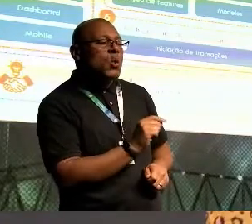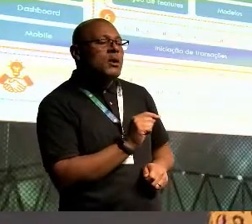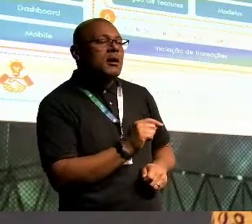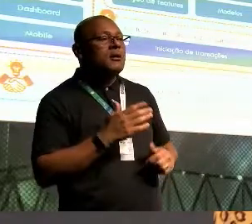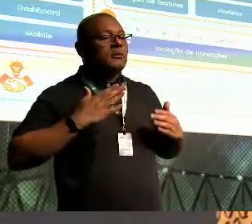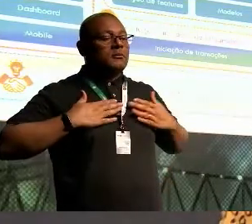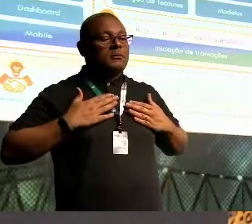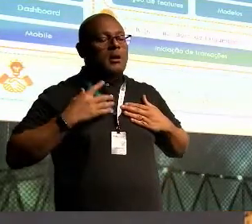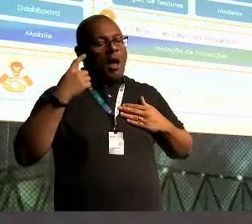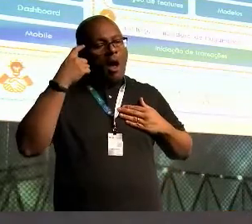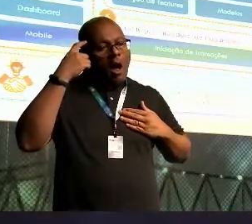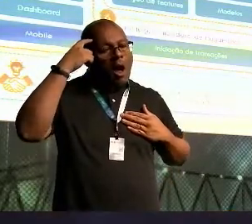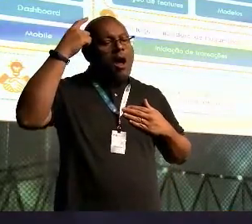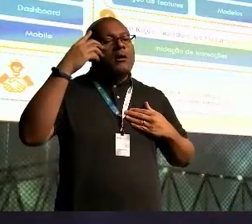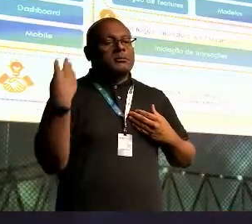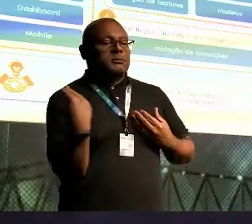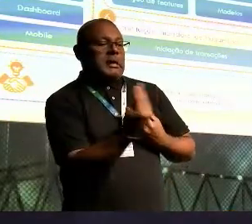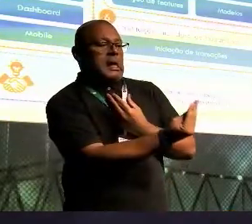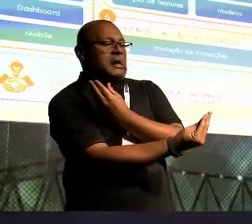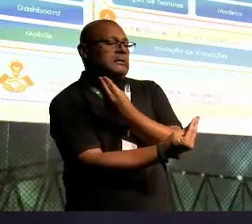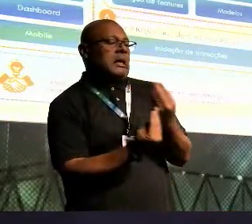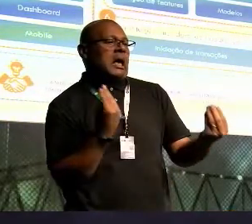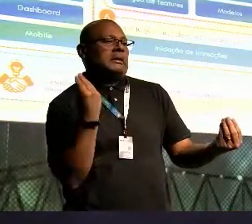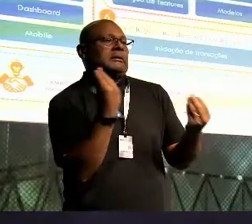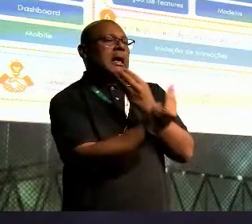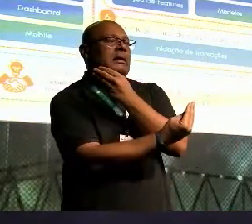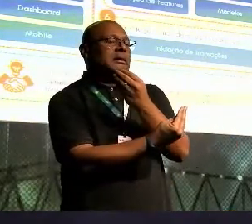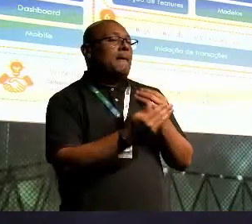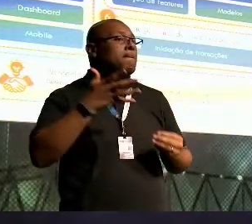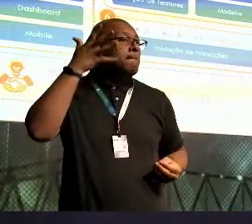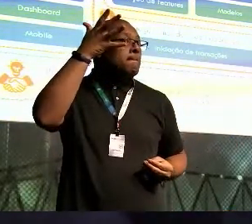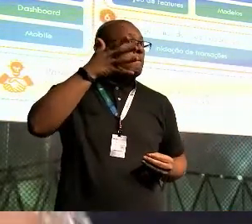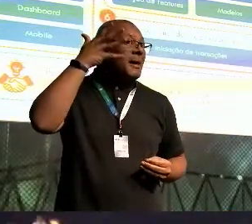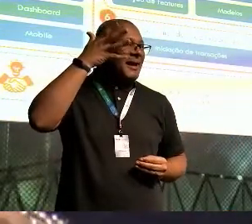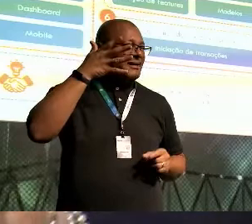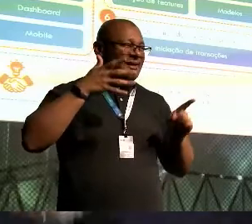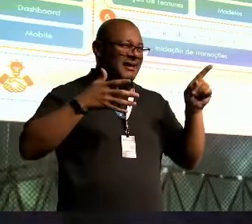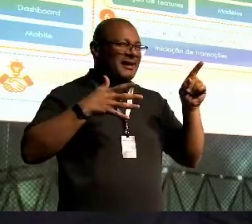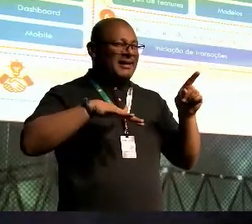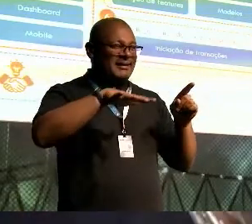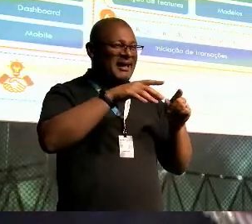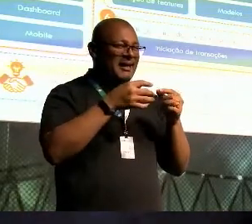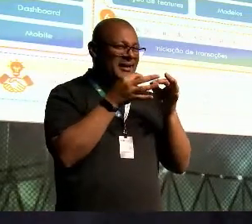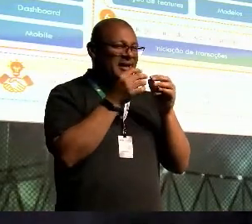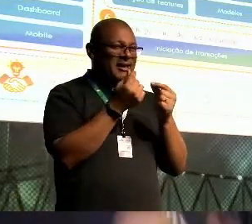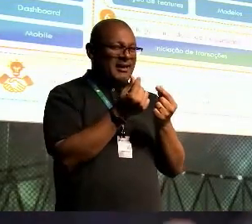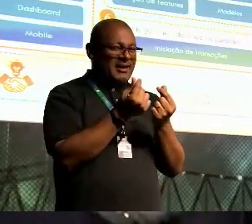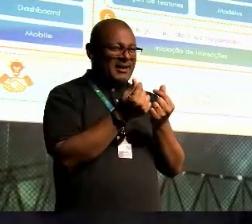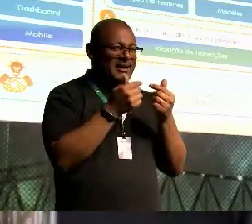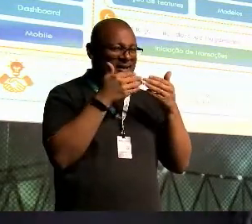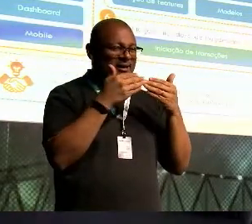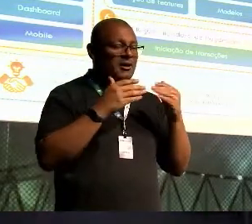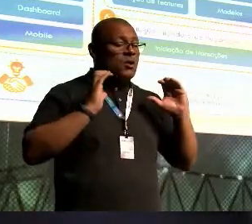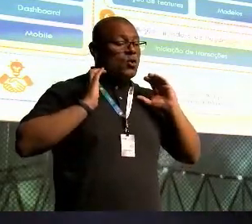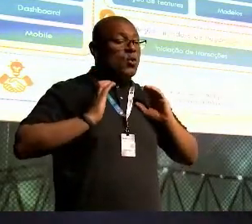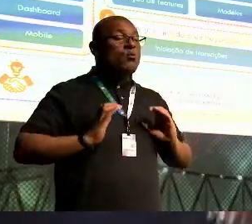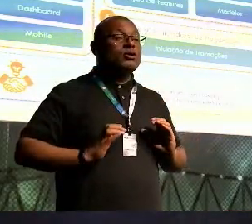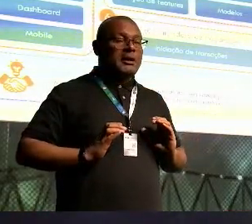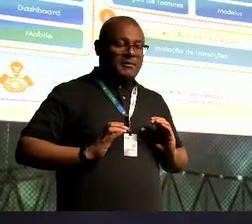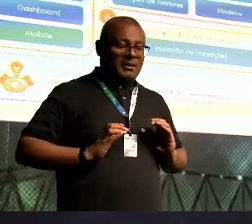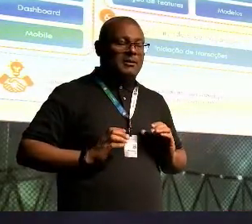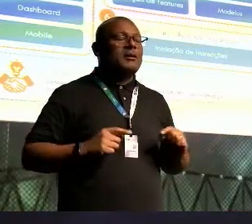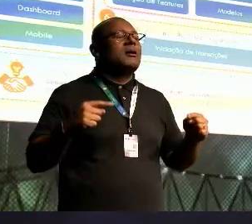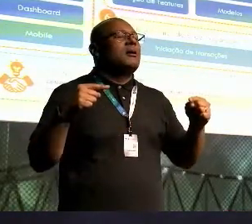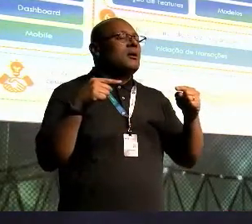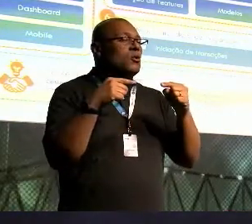é aí que a gente começa a colocar vantagem. A palestra anterior, a minha lá no Open Finance, foi sobre economia comportamental. E aqui tem